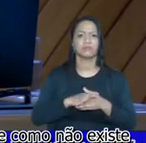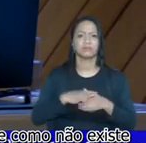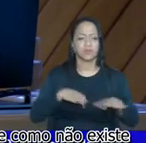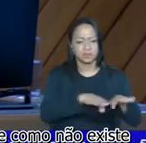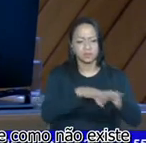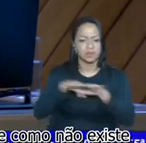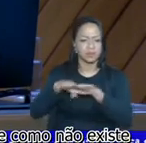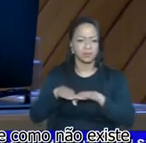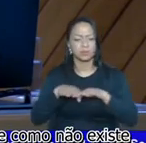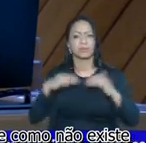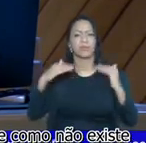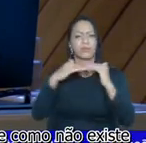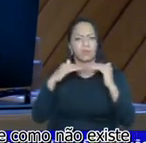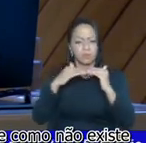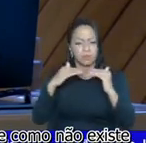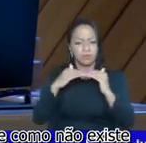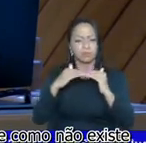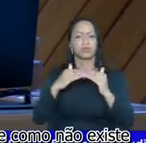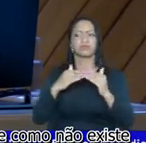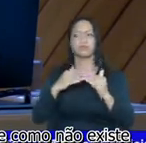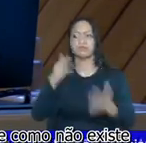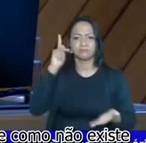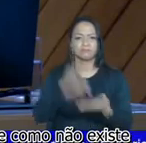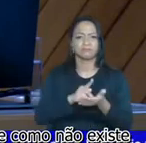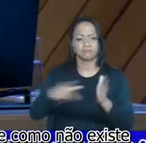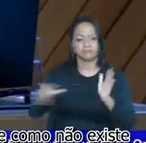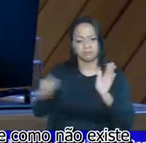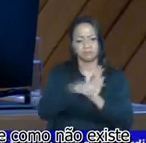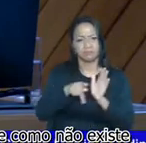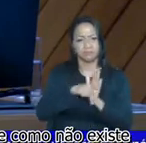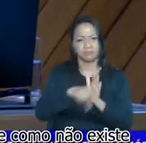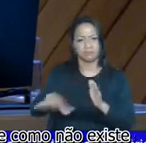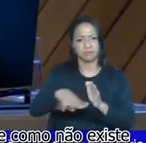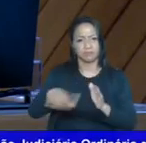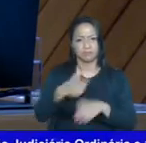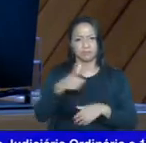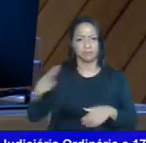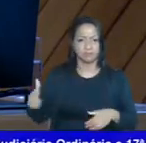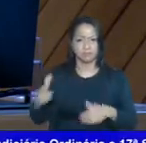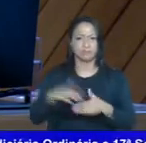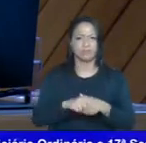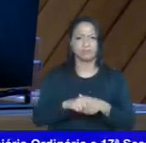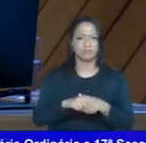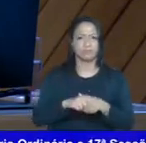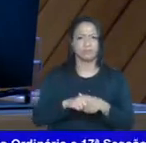acordo com a nossa realidade, com as nossas peculiaridades. E como não existe?